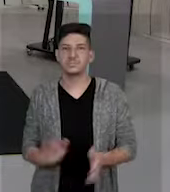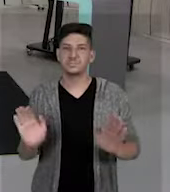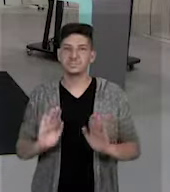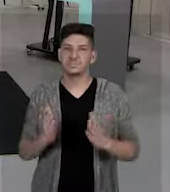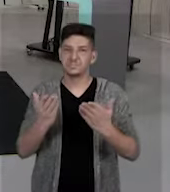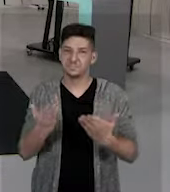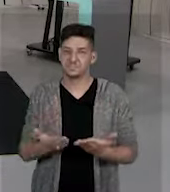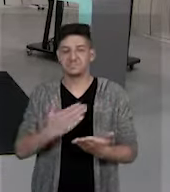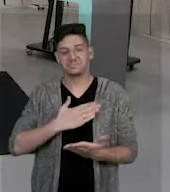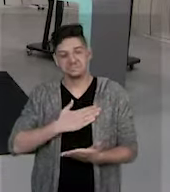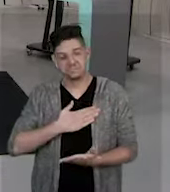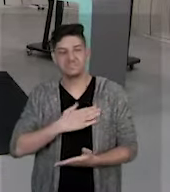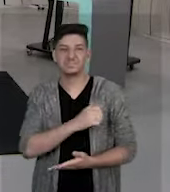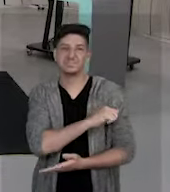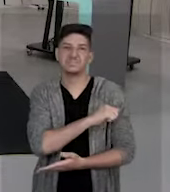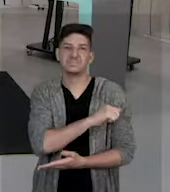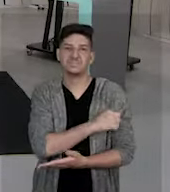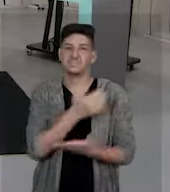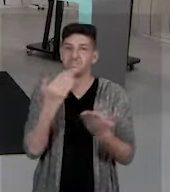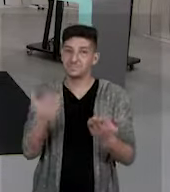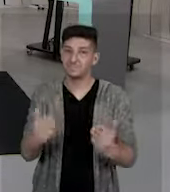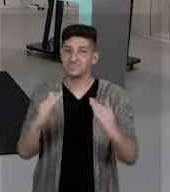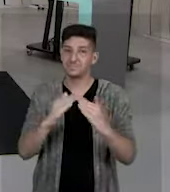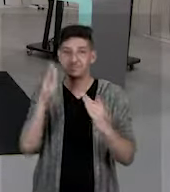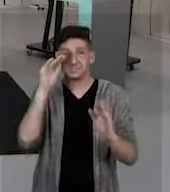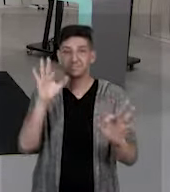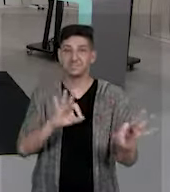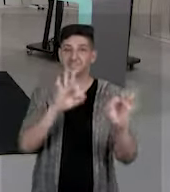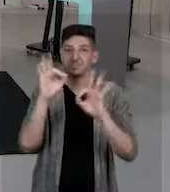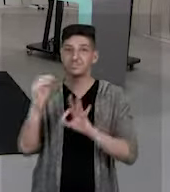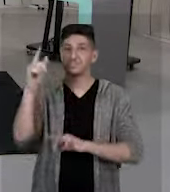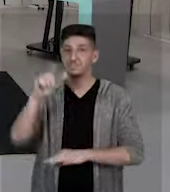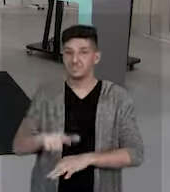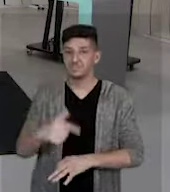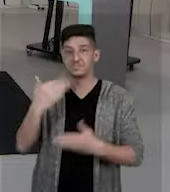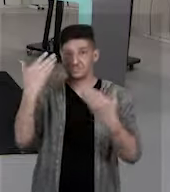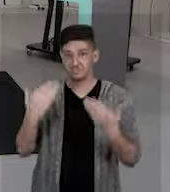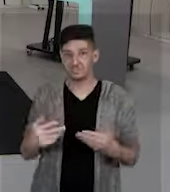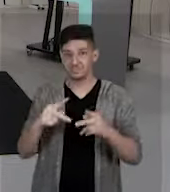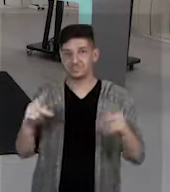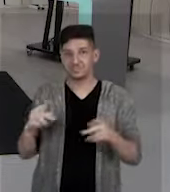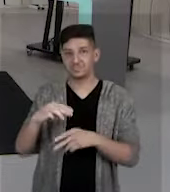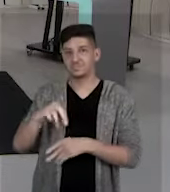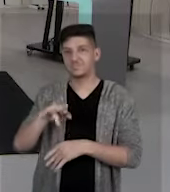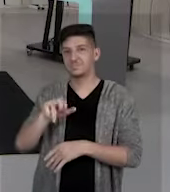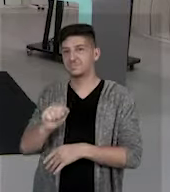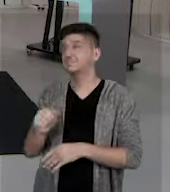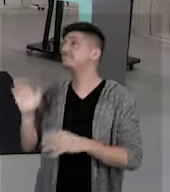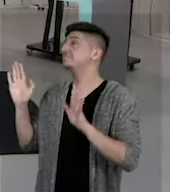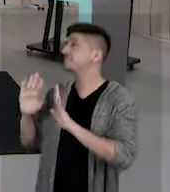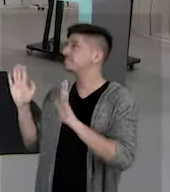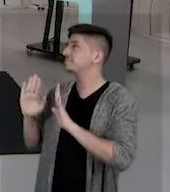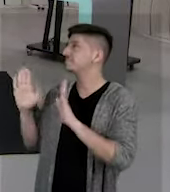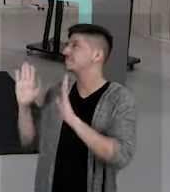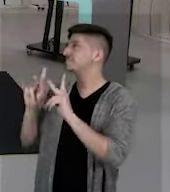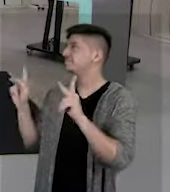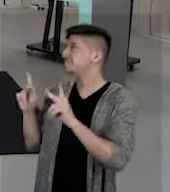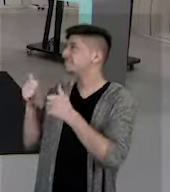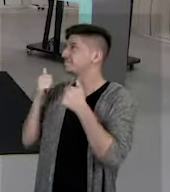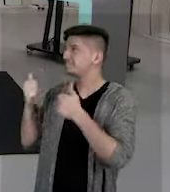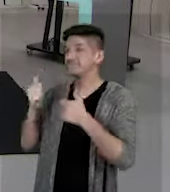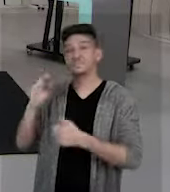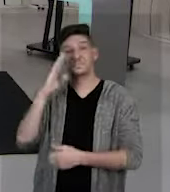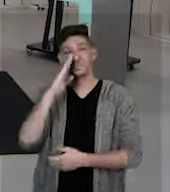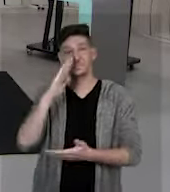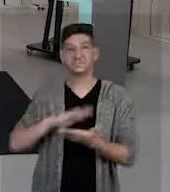Olá, querido aluno, você de casa nos assistindo. Estamos aqui de volta, eu, professora Maíra, e o Bruno. Oi, Bruno, nosso intérprete de